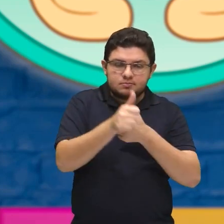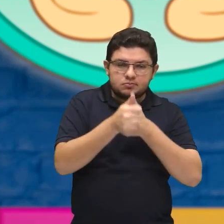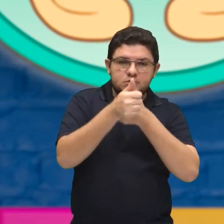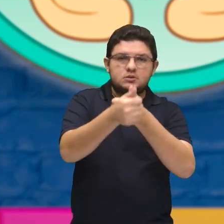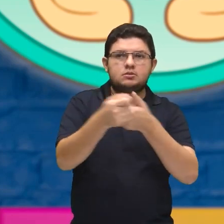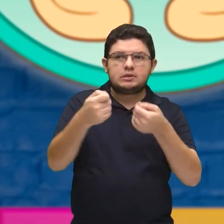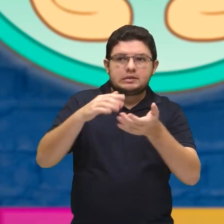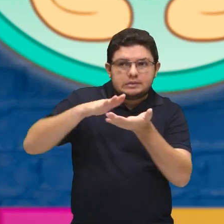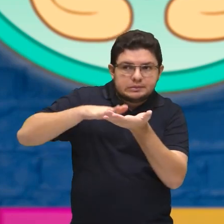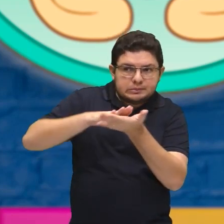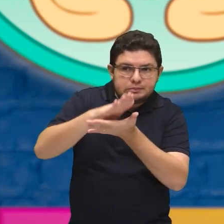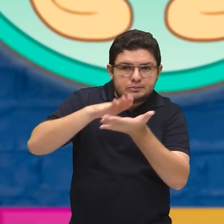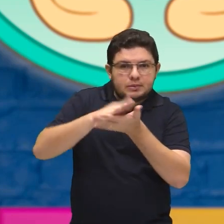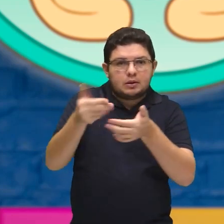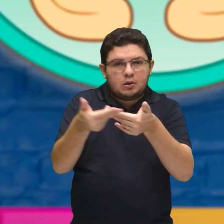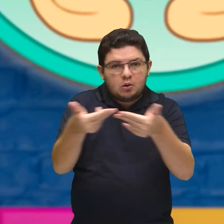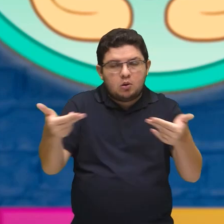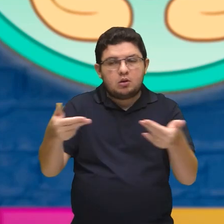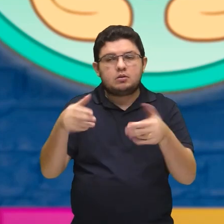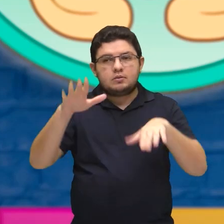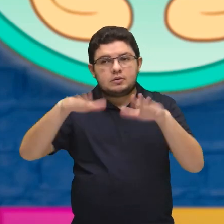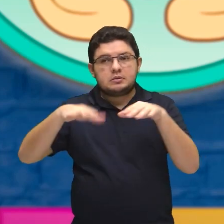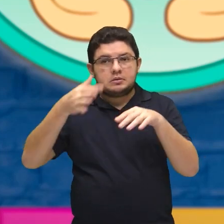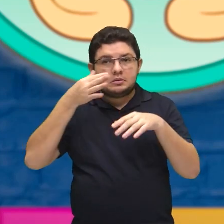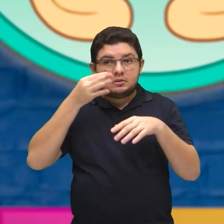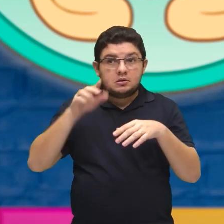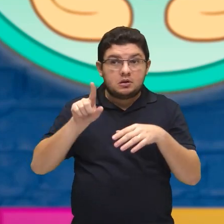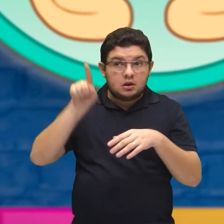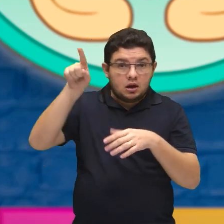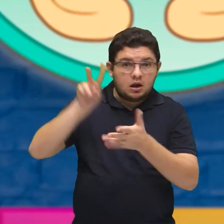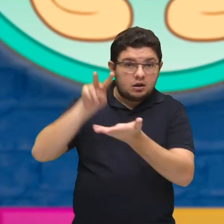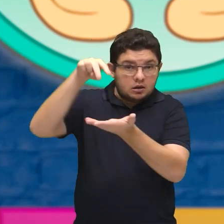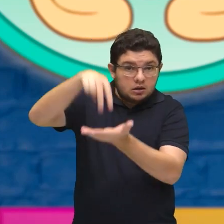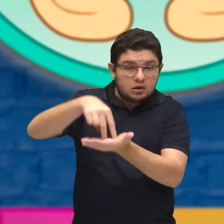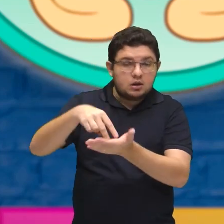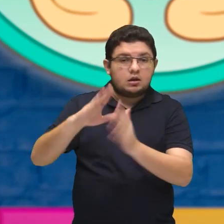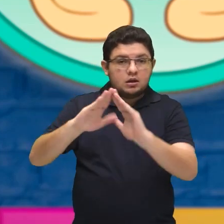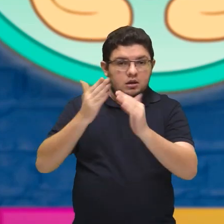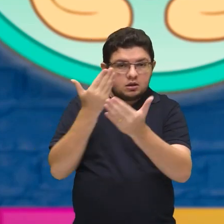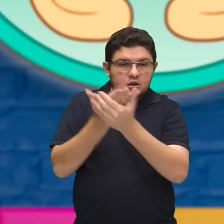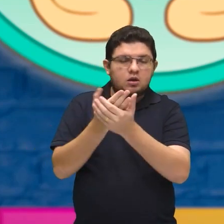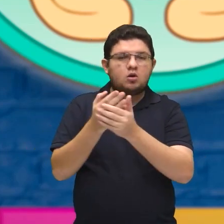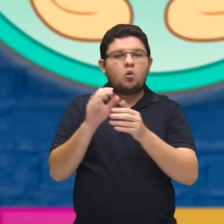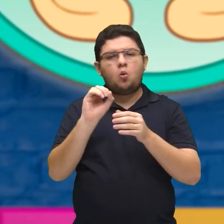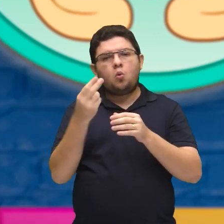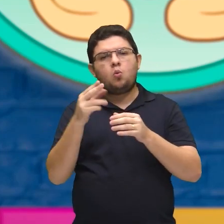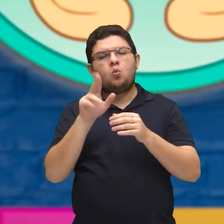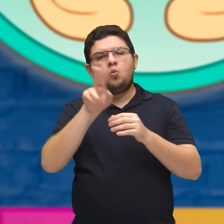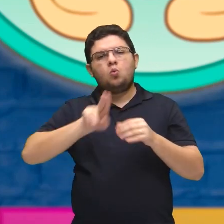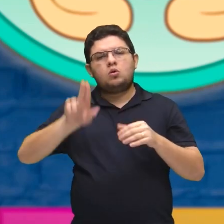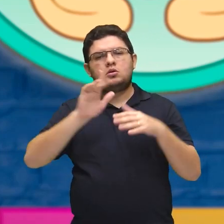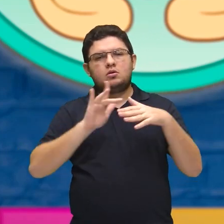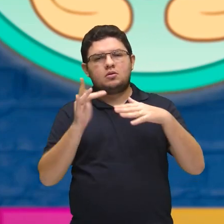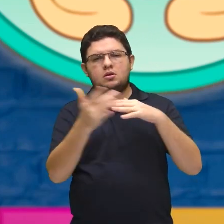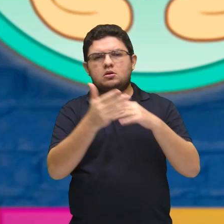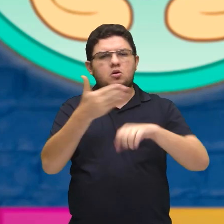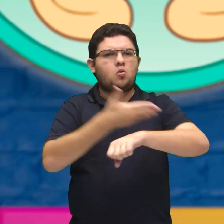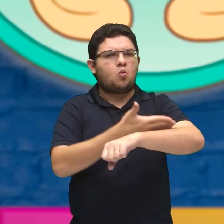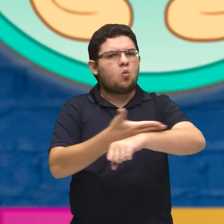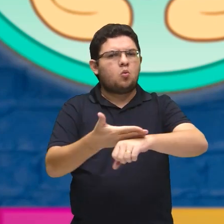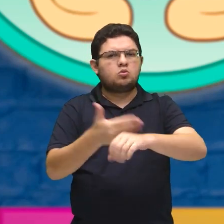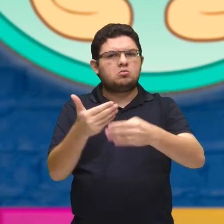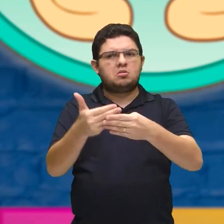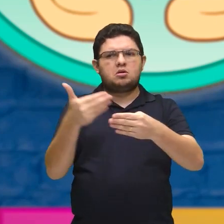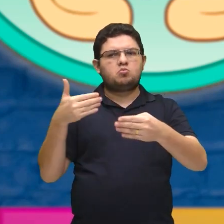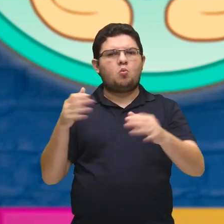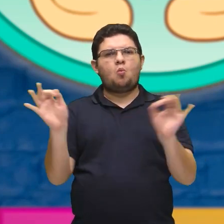imprimir, precisam ir na escola, precisam usar as mídias que não estavam acostumados a realizar, principalmente o